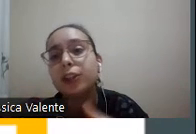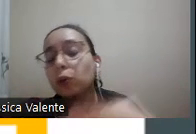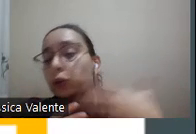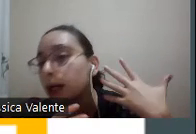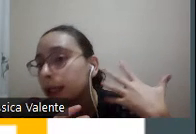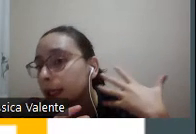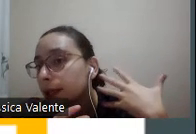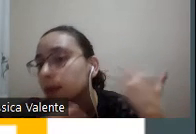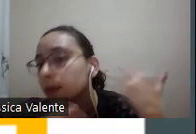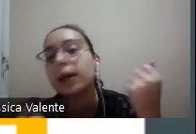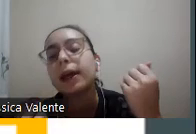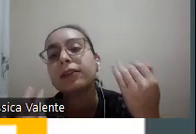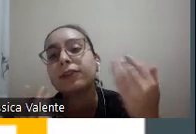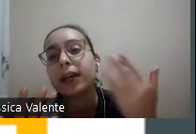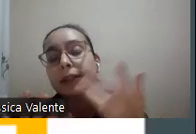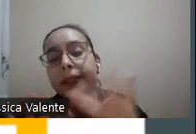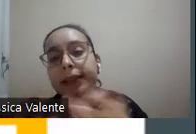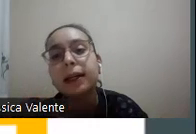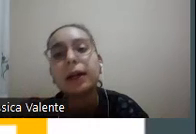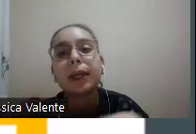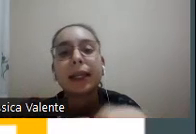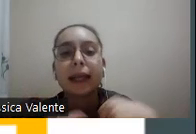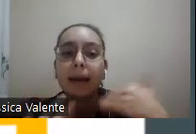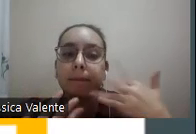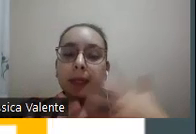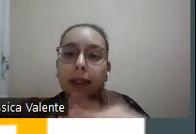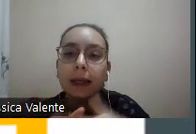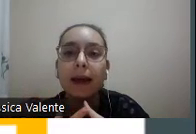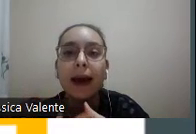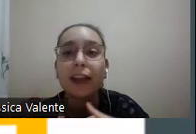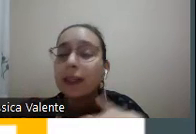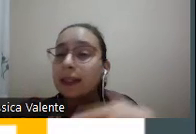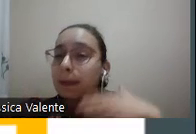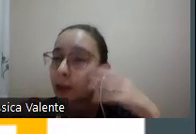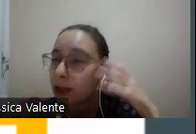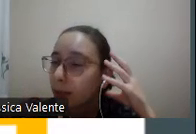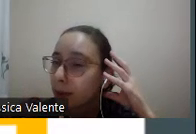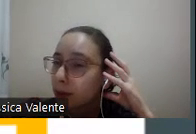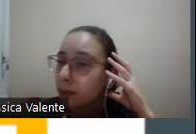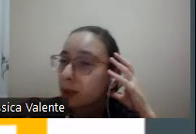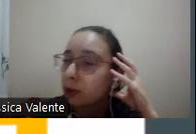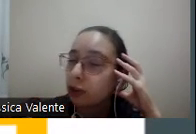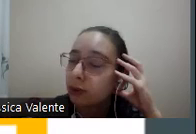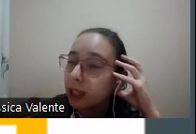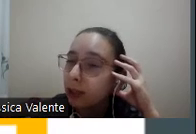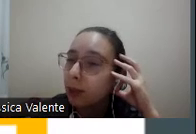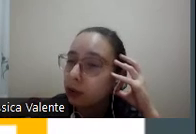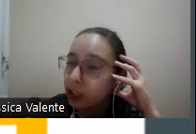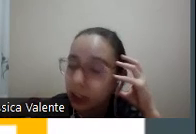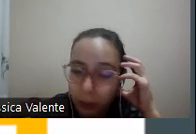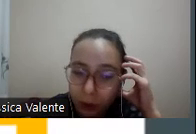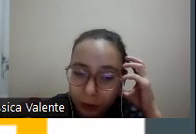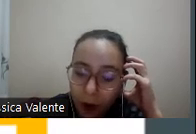A gente tem o otorrino, ele faz o exame, ele encaminha. Às vezes a pessoa tem uma dor de ouvido,